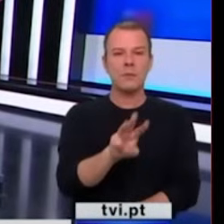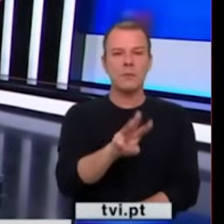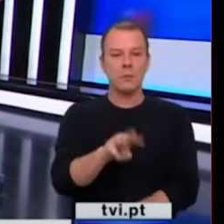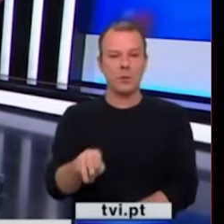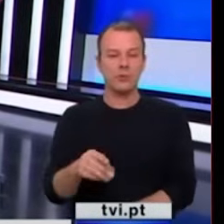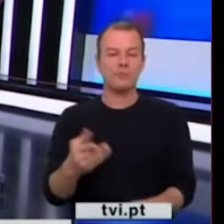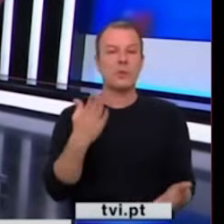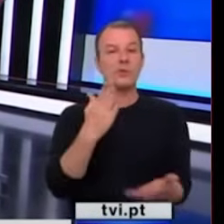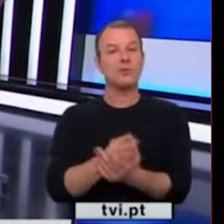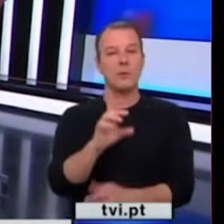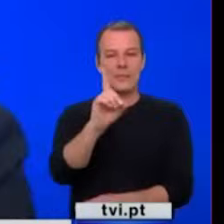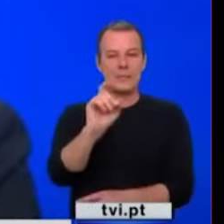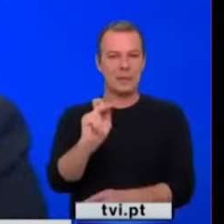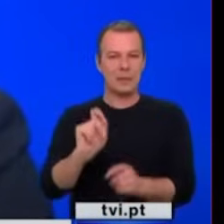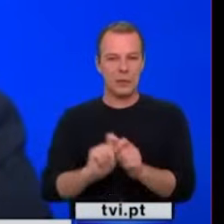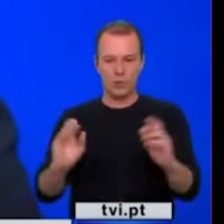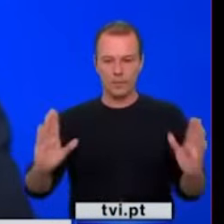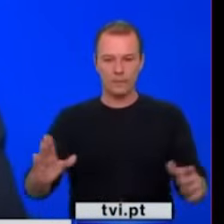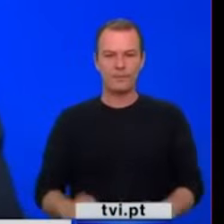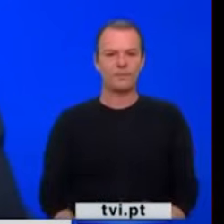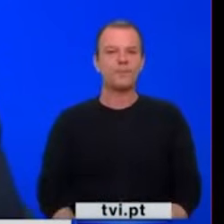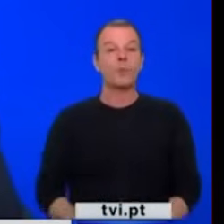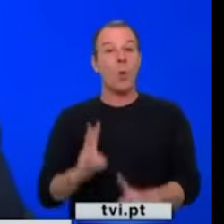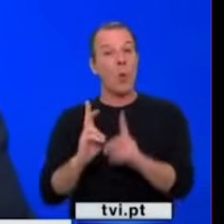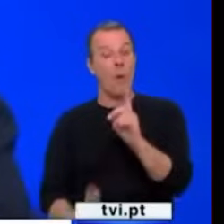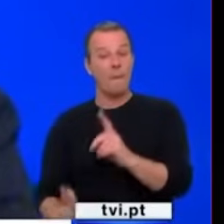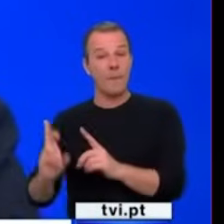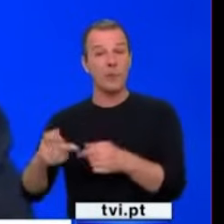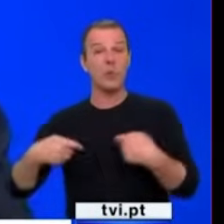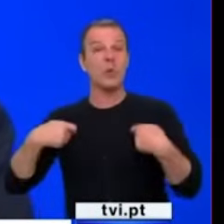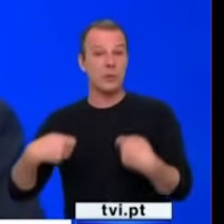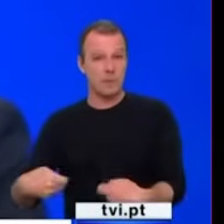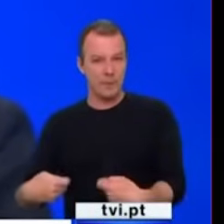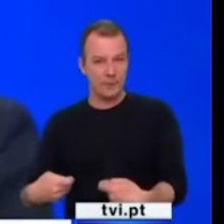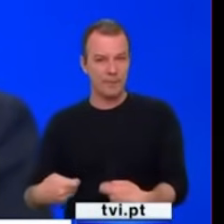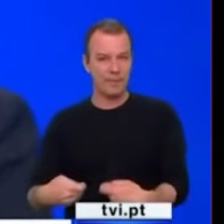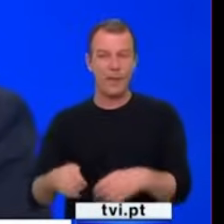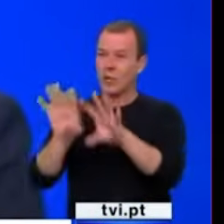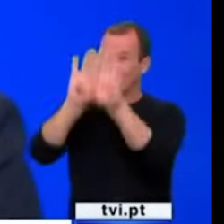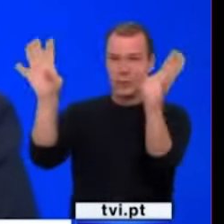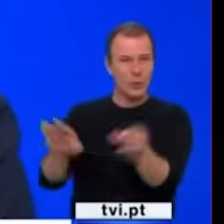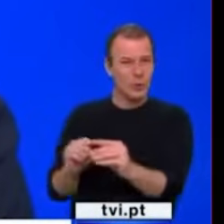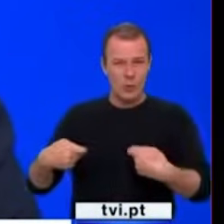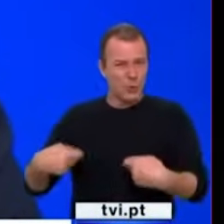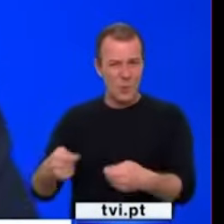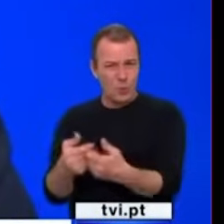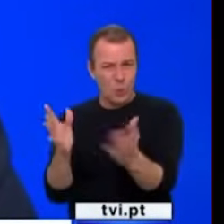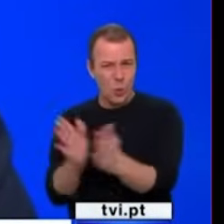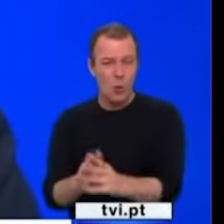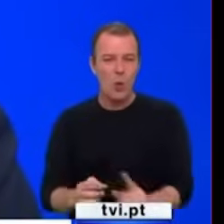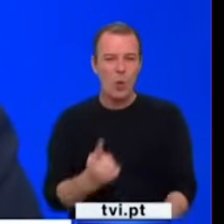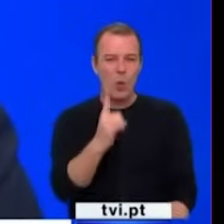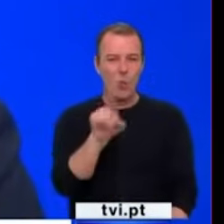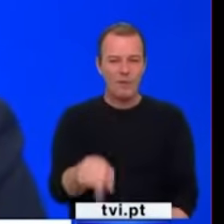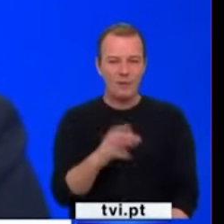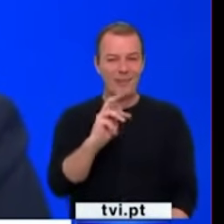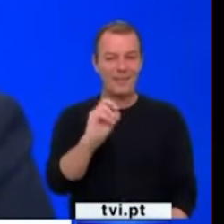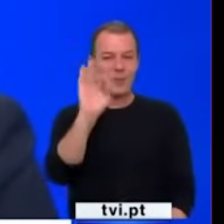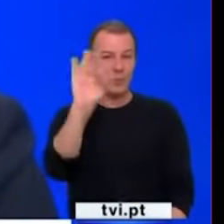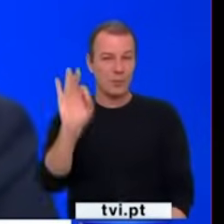corrupção de despesa mil pensões não não de toda a despesa estamos falar de um aumento de